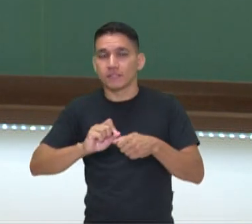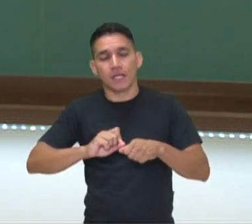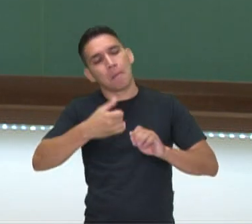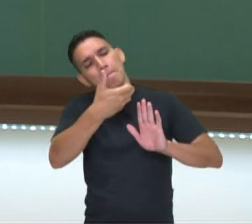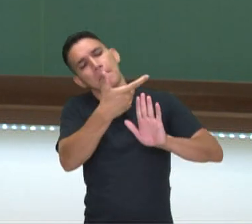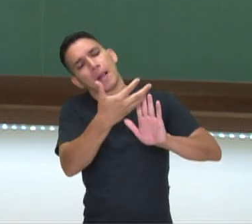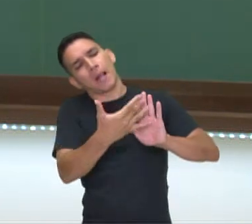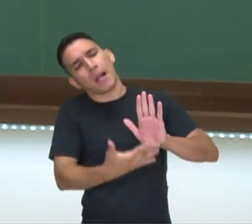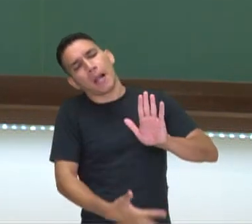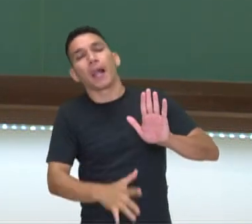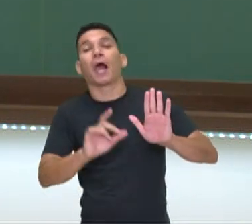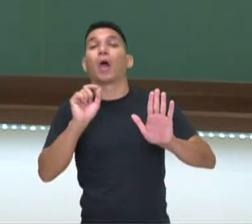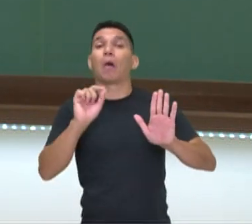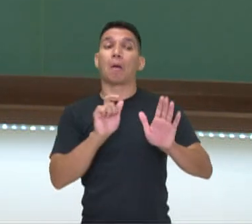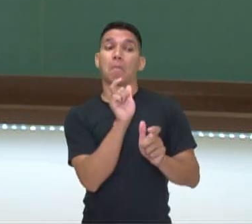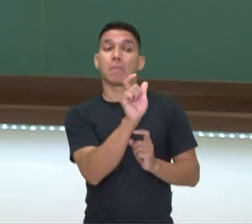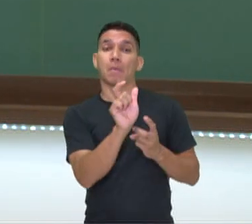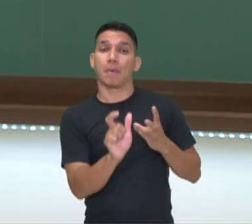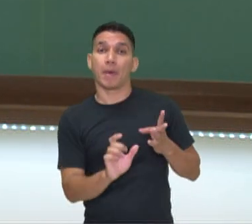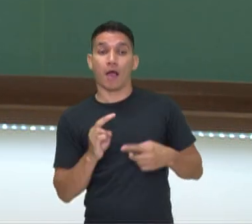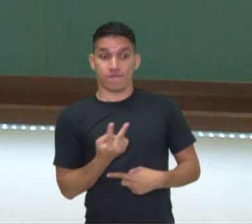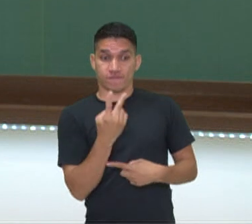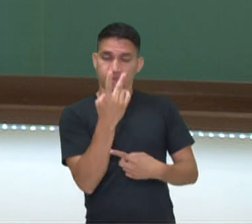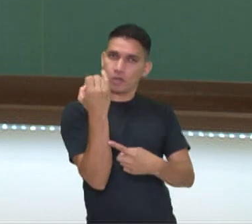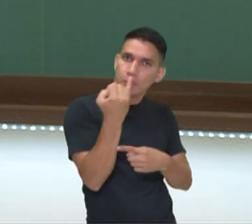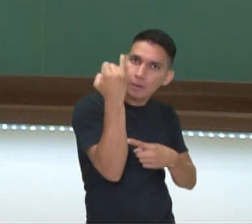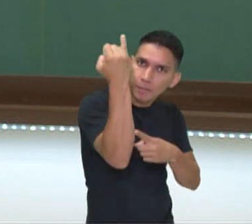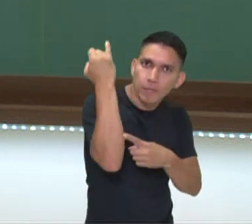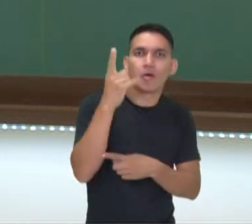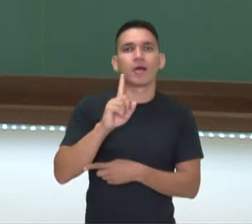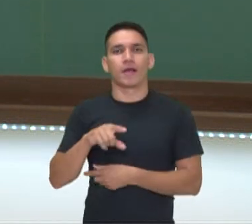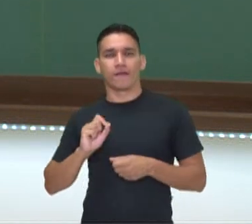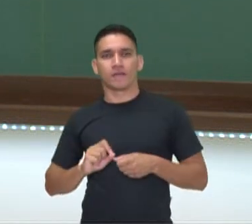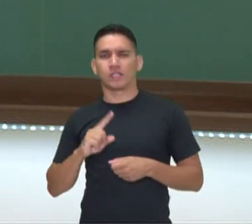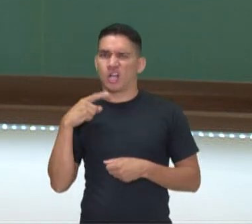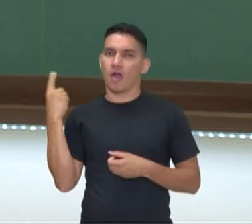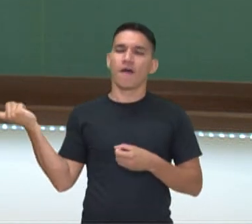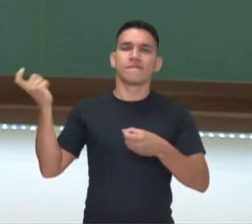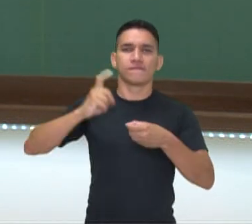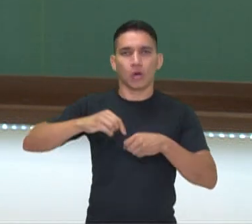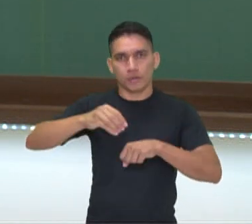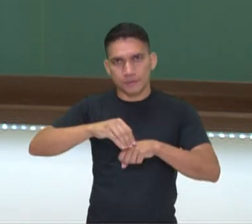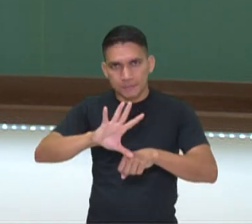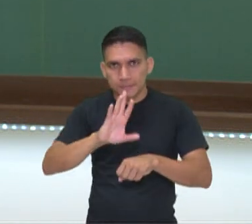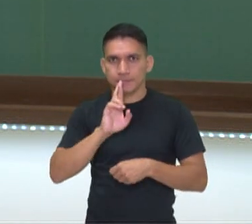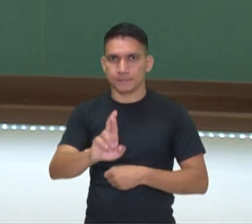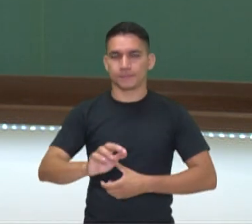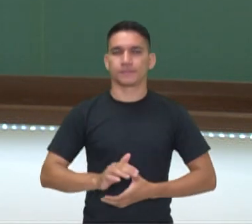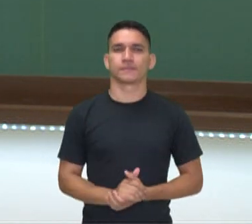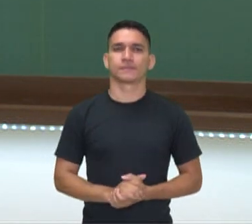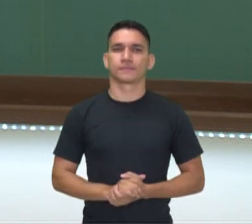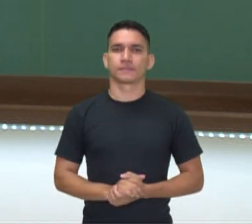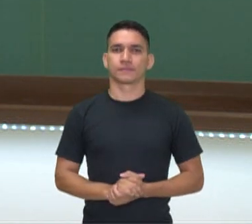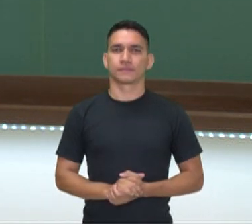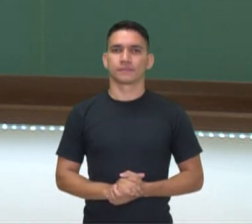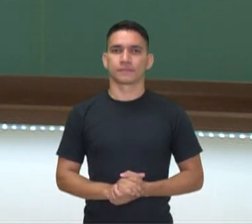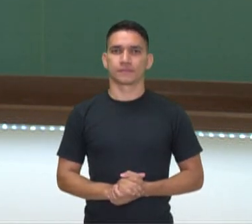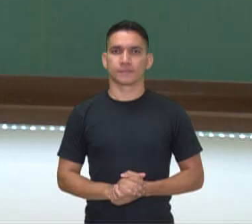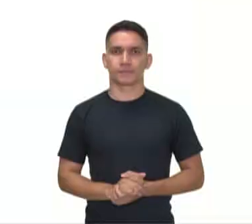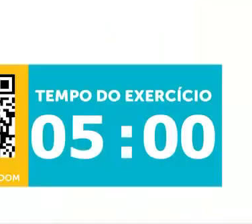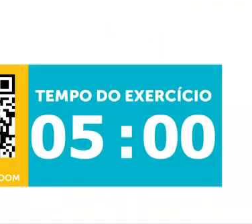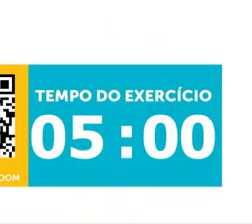dessas palavras importantes, desses valores fundamentais e daqui a pouquinho a gente volta para discutir isso aí. Até